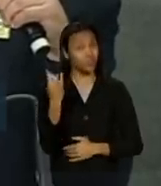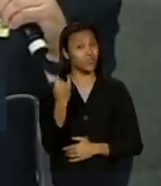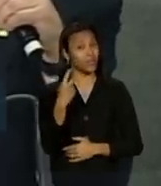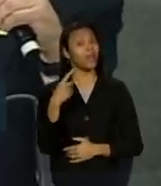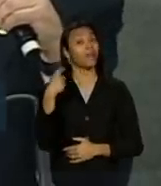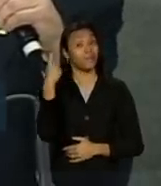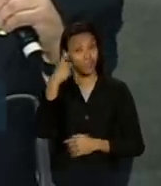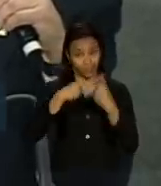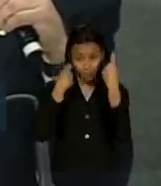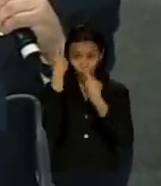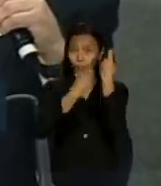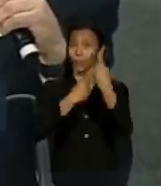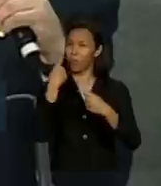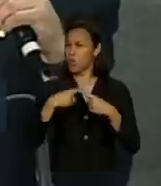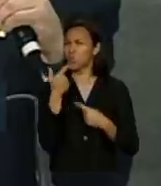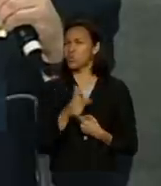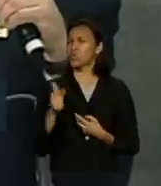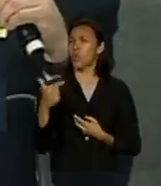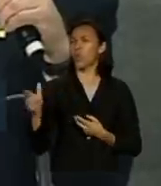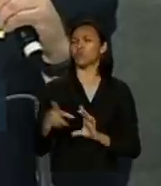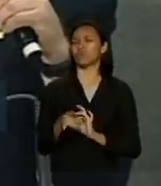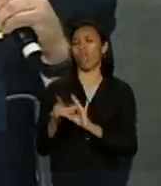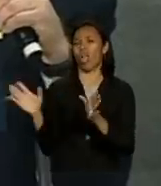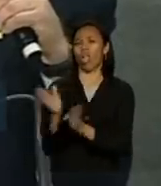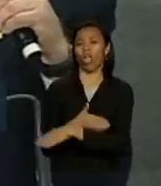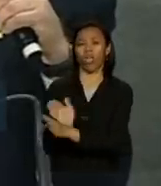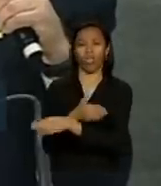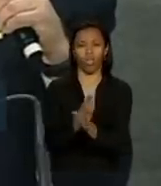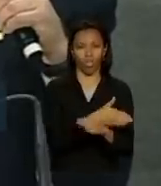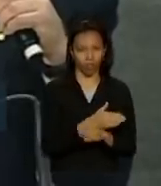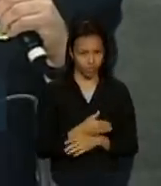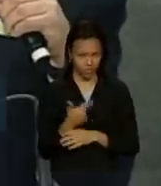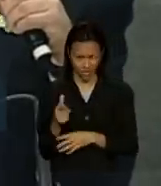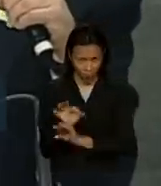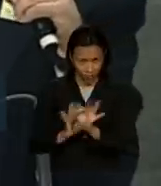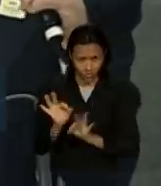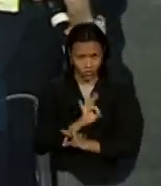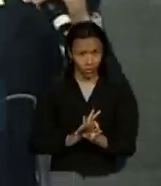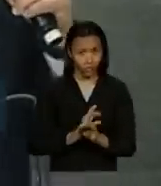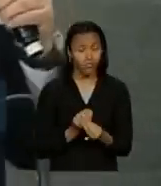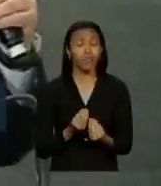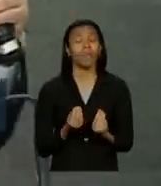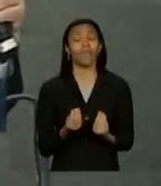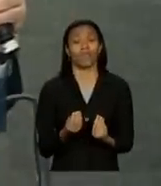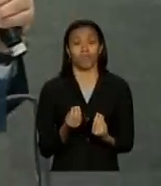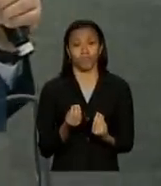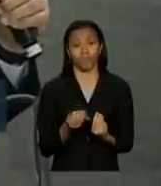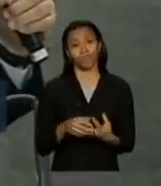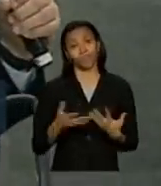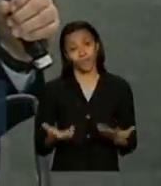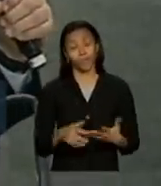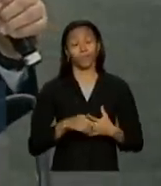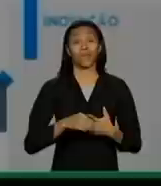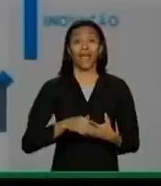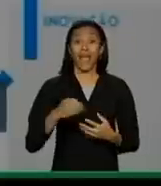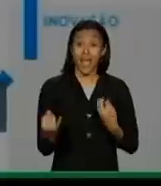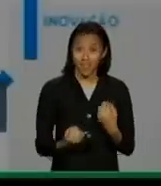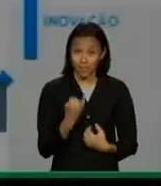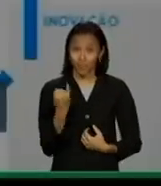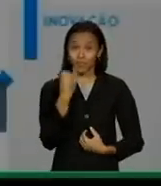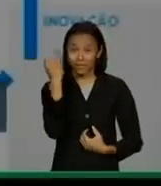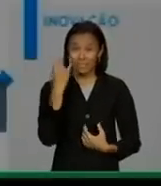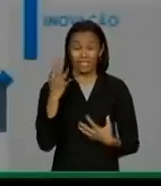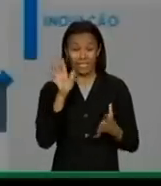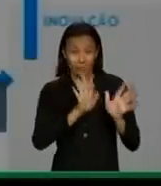agora os outros processos podem ir solto sem organização então é extremamente interessante